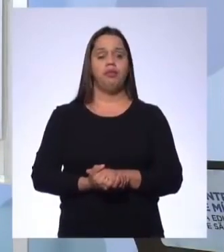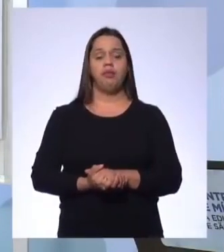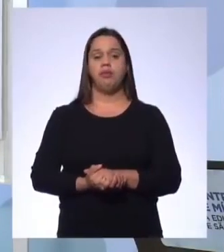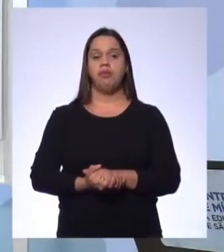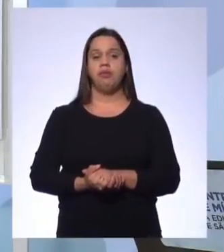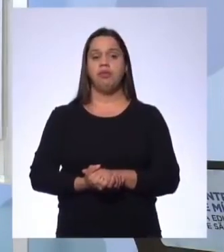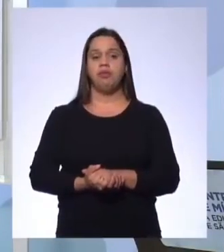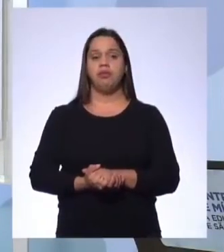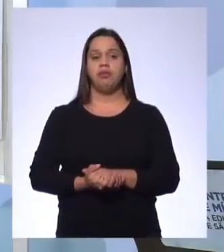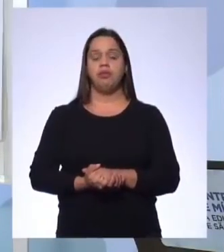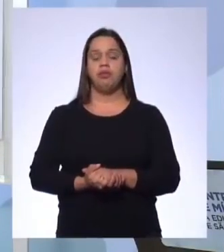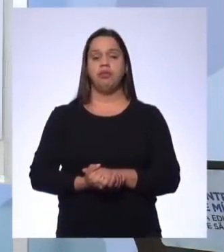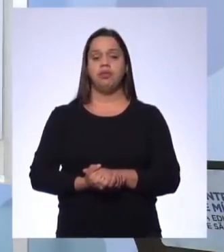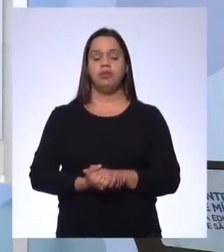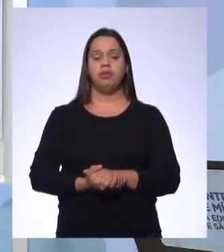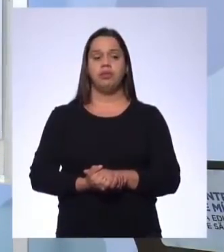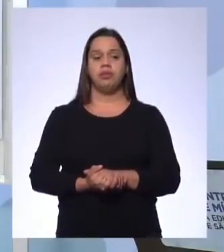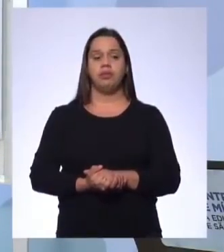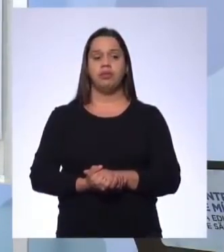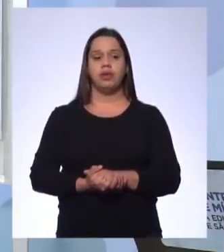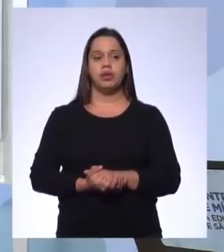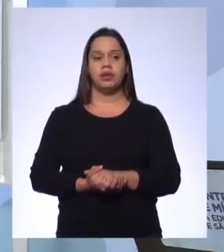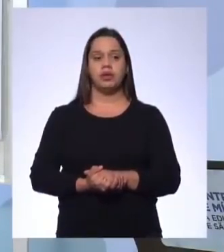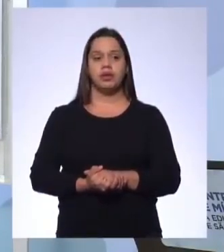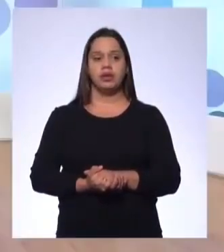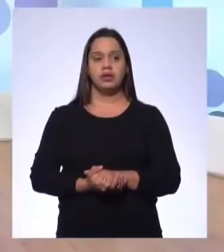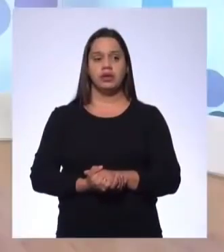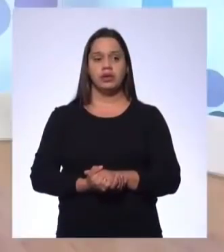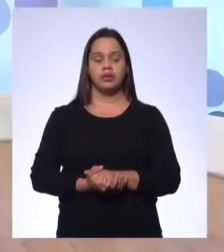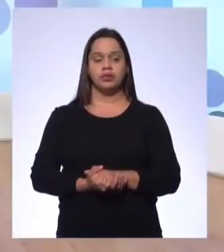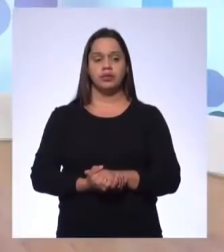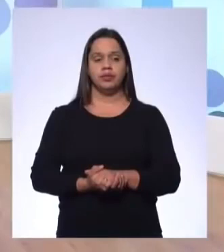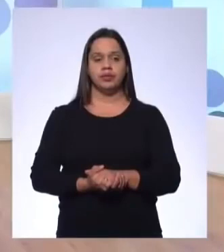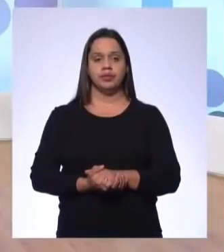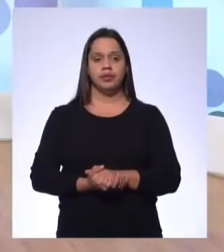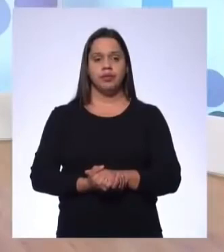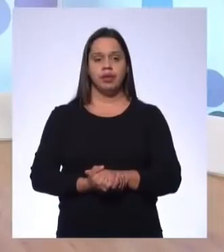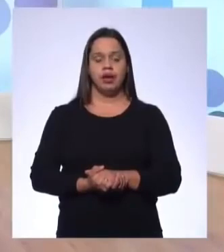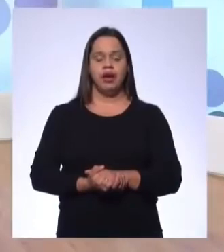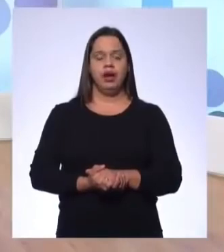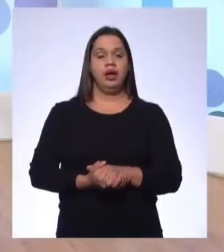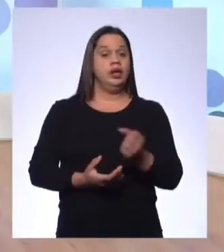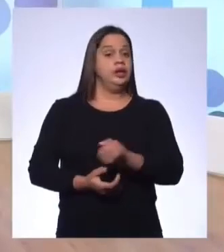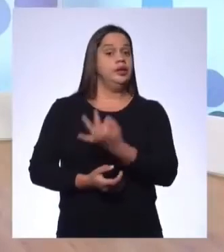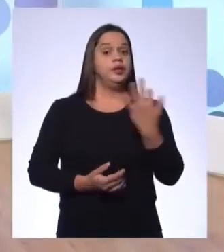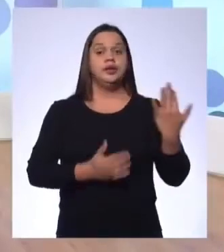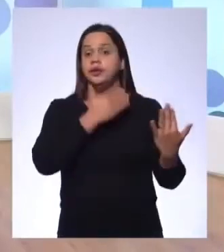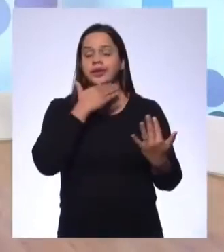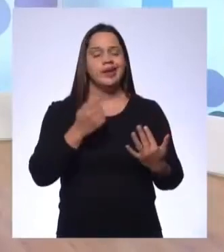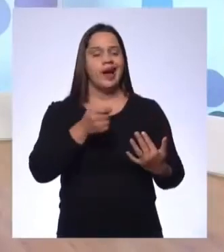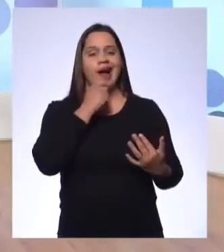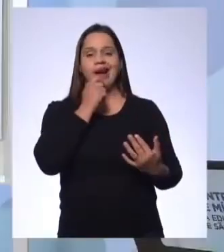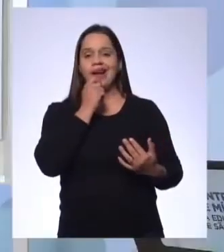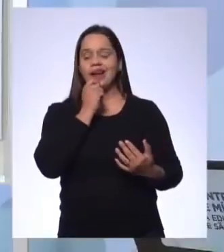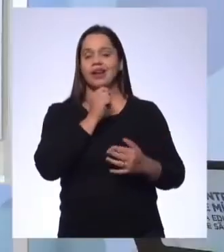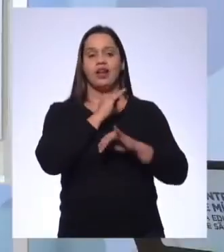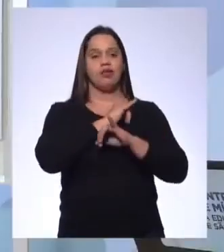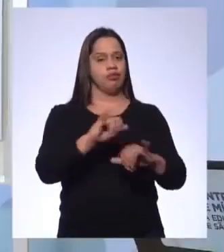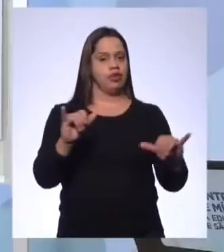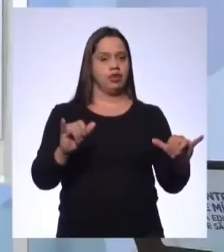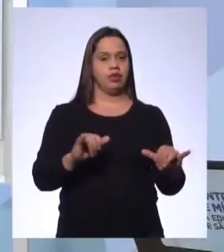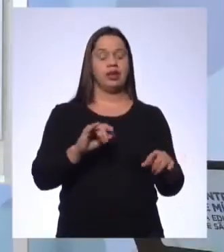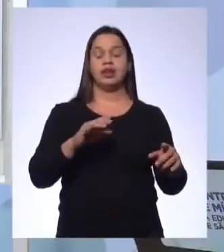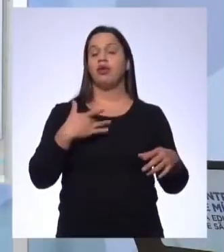Ainda não foi? incerto. Está É incerto, não foi informado, não é exato. Então, eu não sei